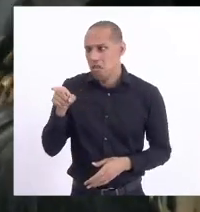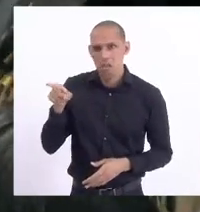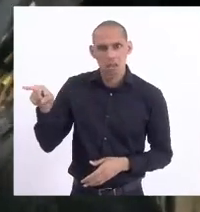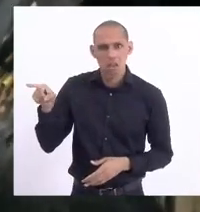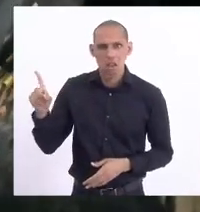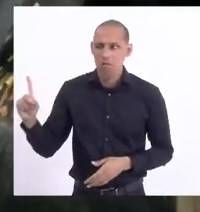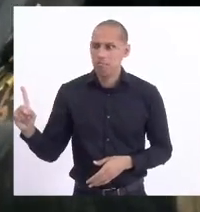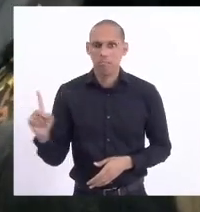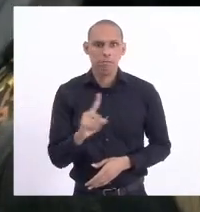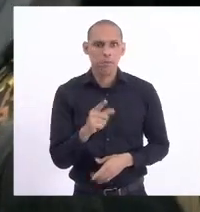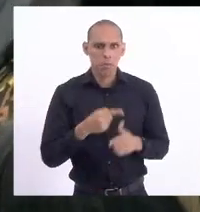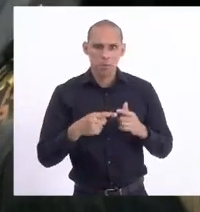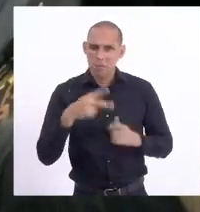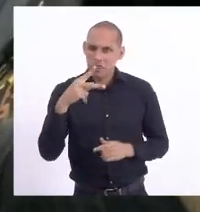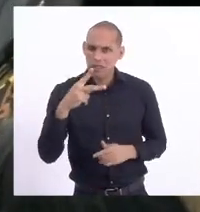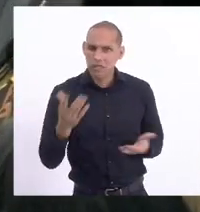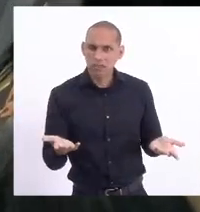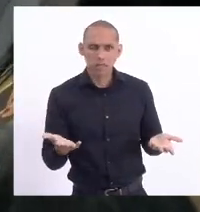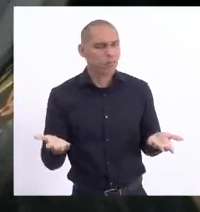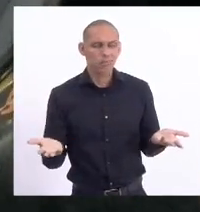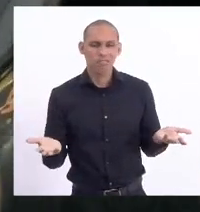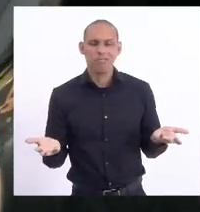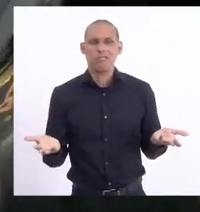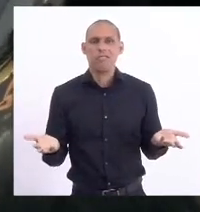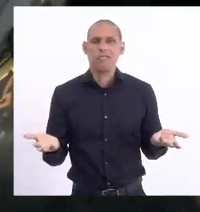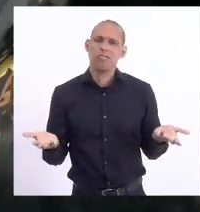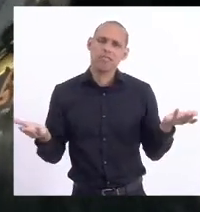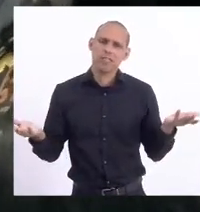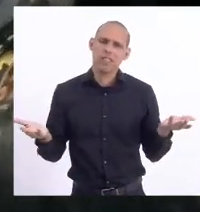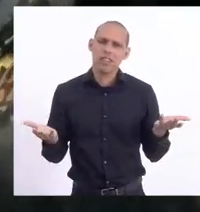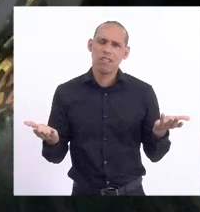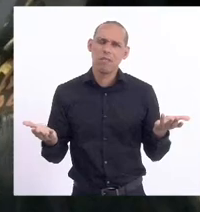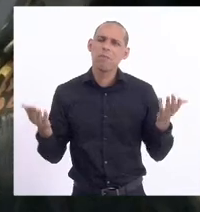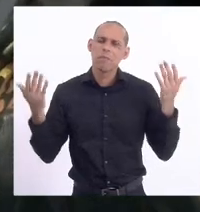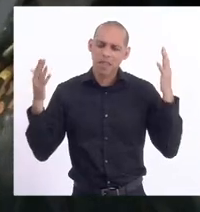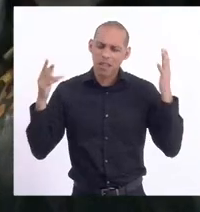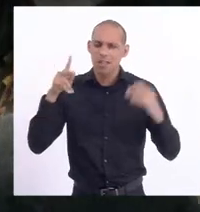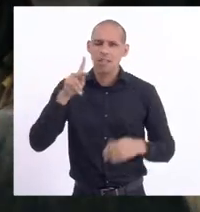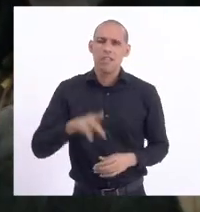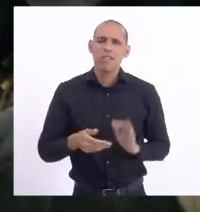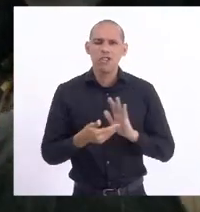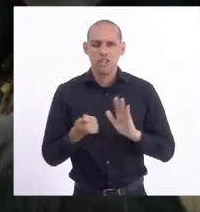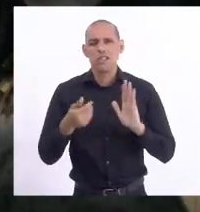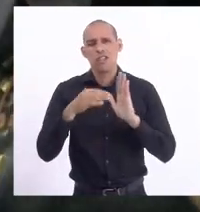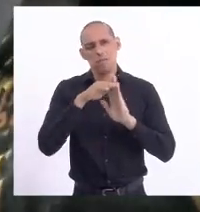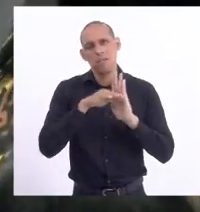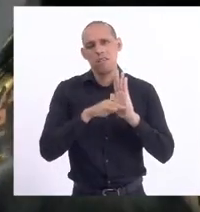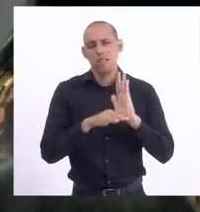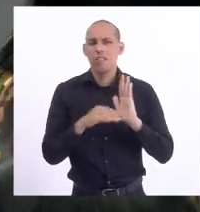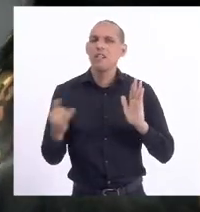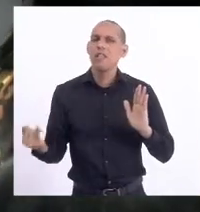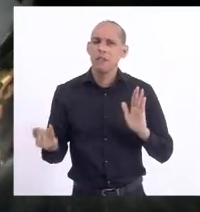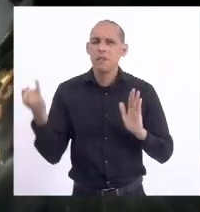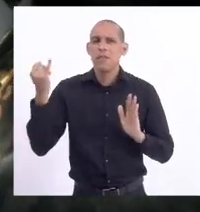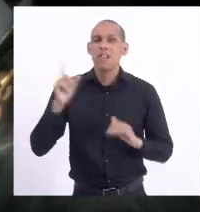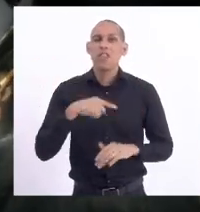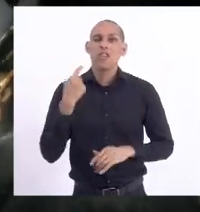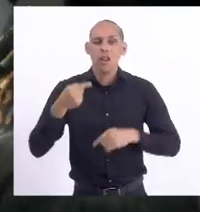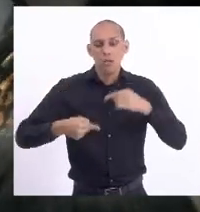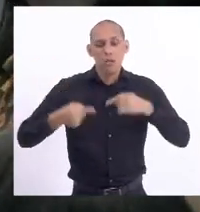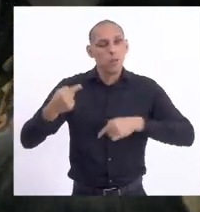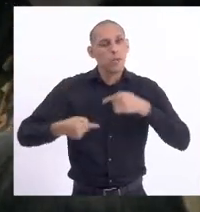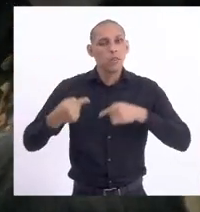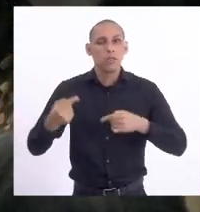vai trazer algum problema para você? Então, presidente, parabéns aí por tirar o projeto de pauta. Acho importantíssimo a gente